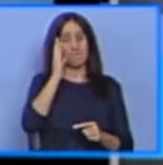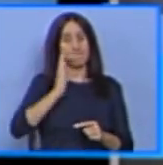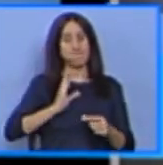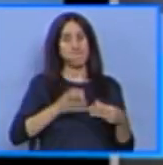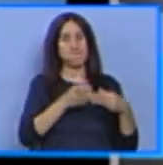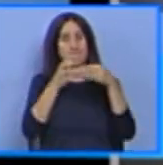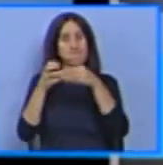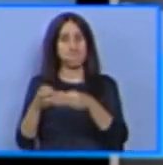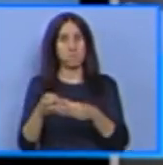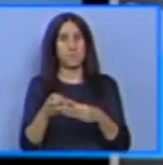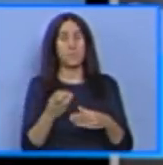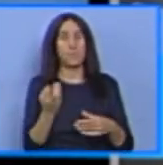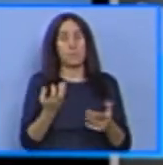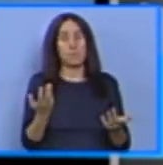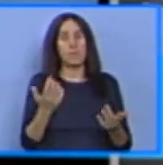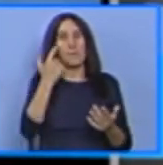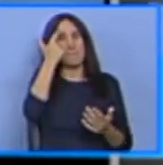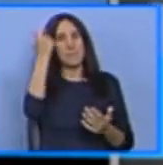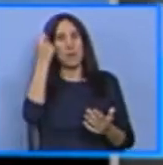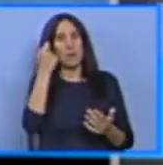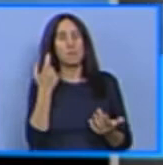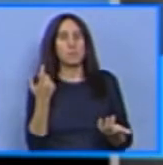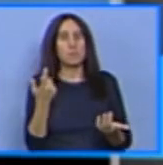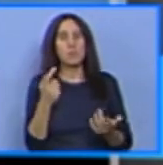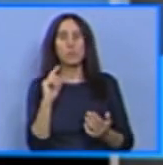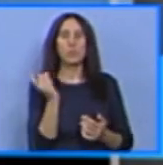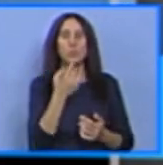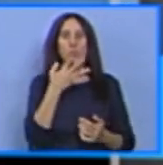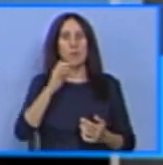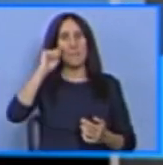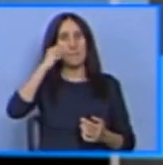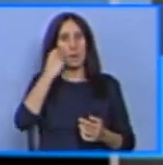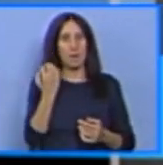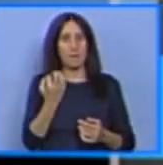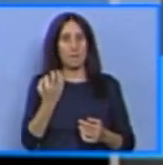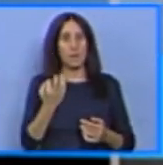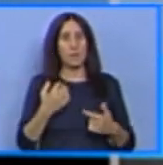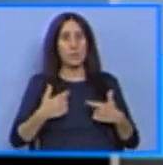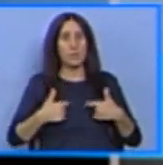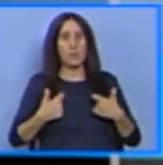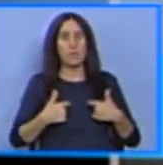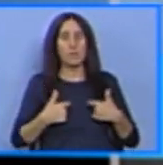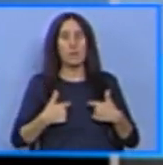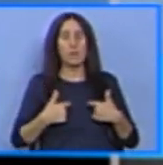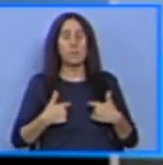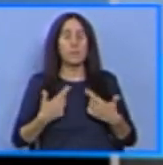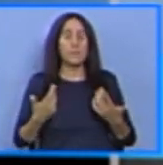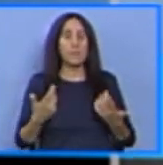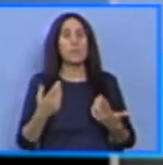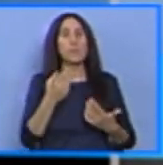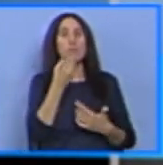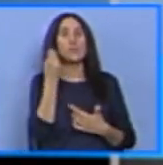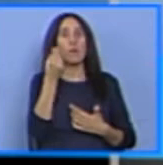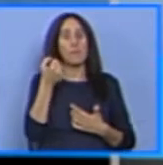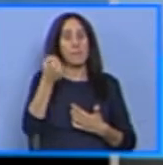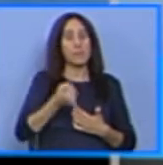expedicionários. Portanto, essa era uma questão que afetava muito toda a gente e que, desde logo, os próprios aqueles jovens pastores, é